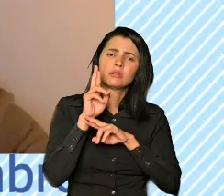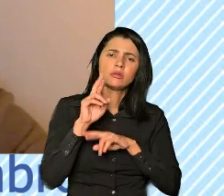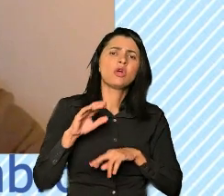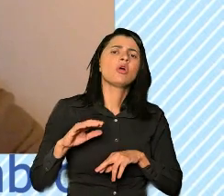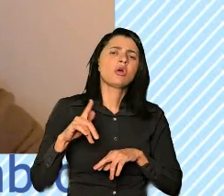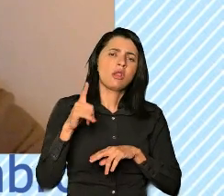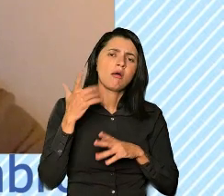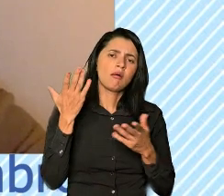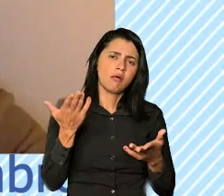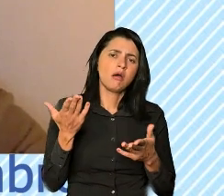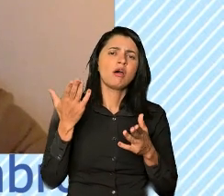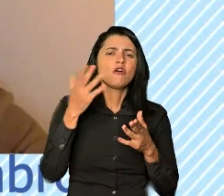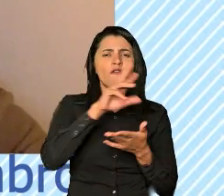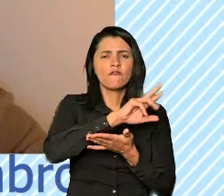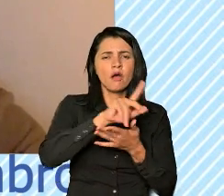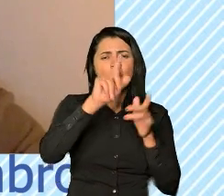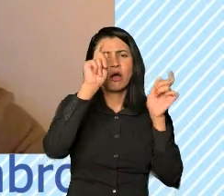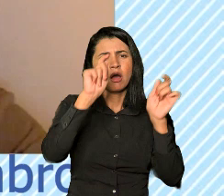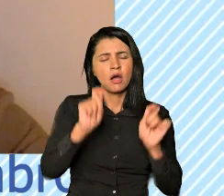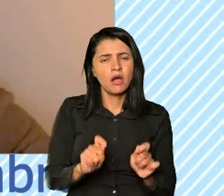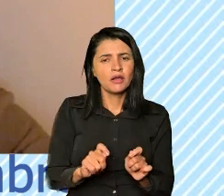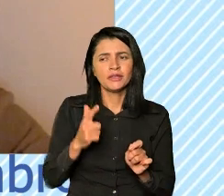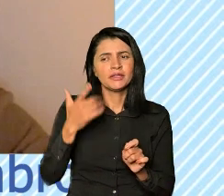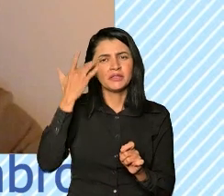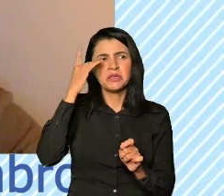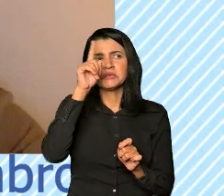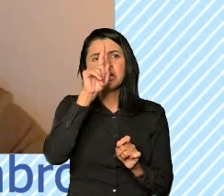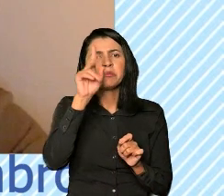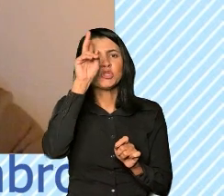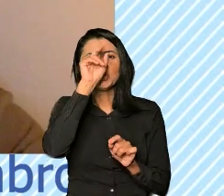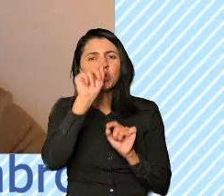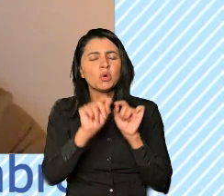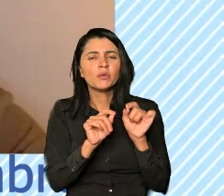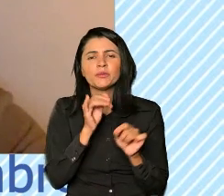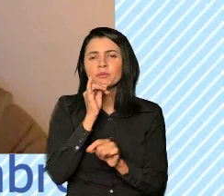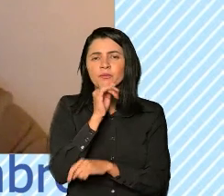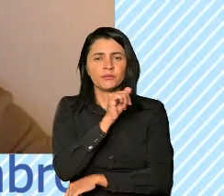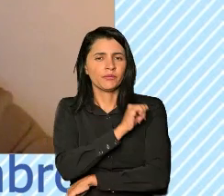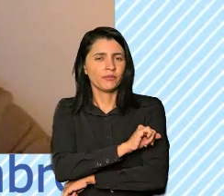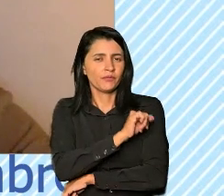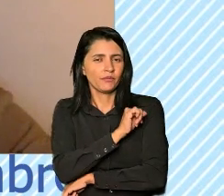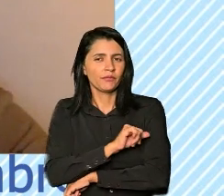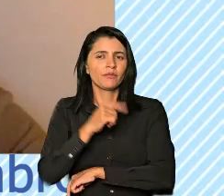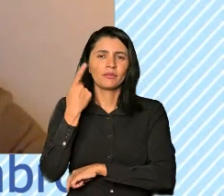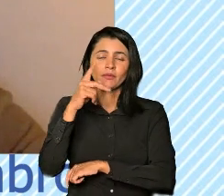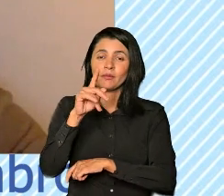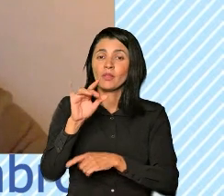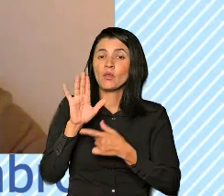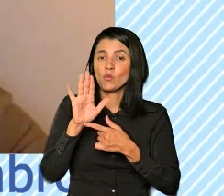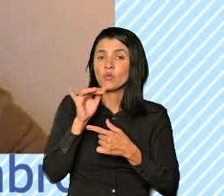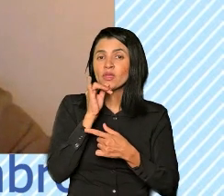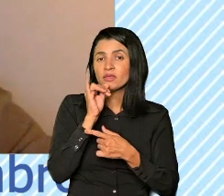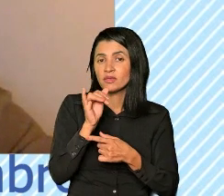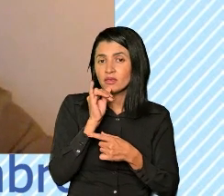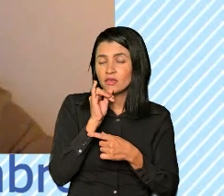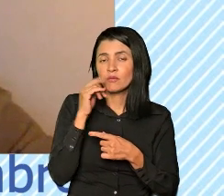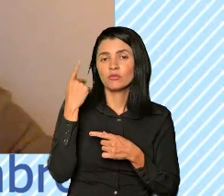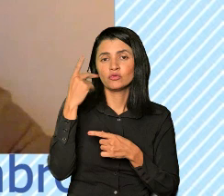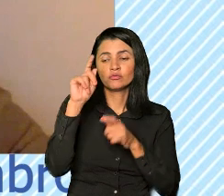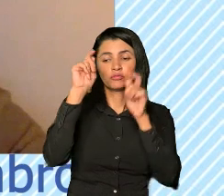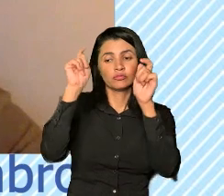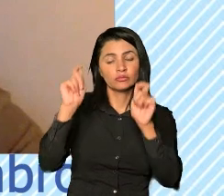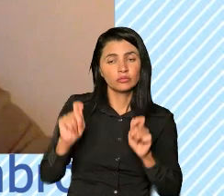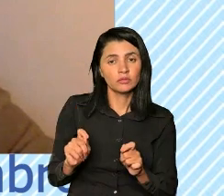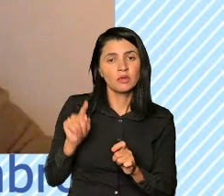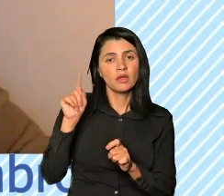muitos monumentos a gente nem sabe do que se tratam, né? Por exemplo, no Rio de Janeiro você tem um exemplo clássico, né, de um monumento